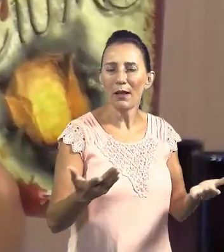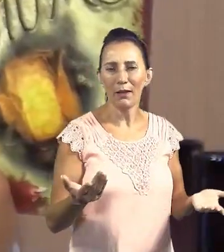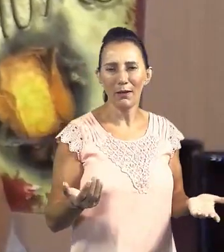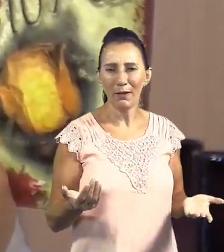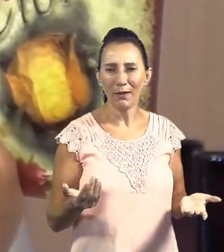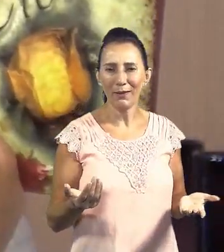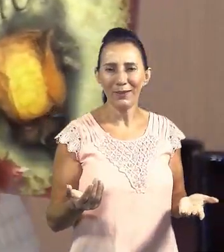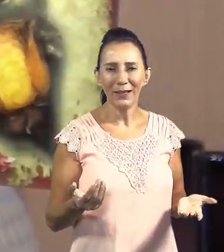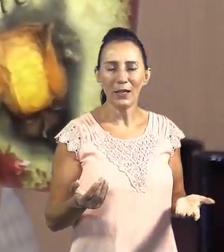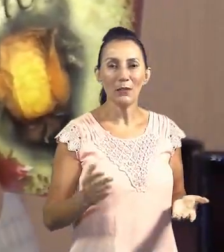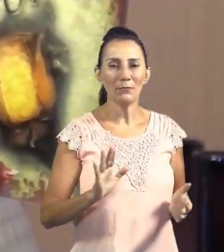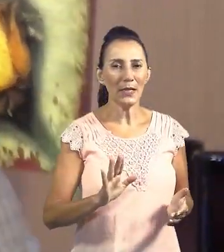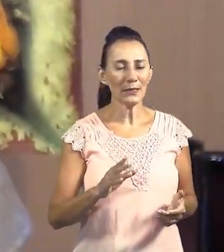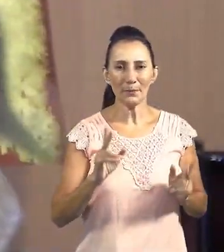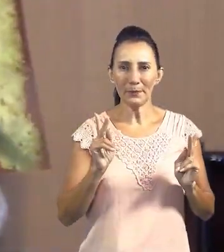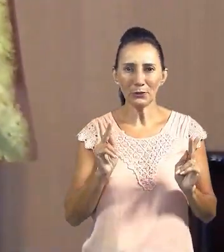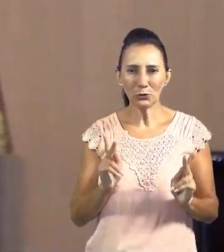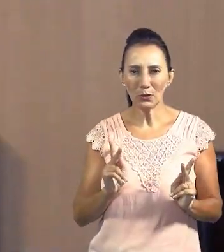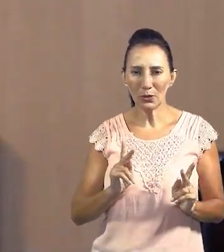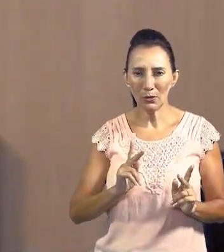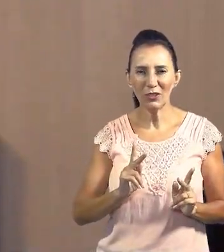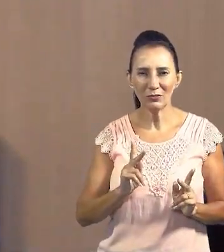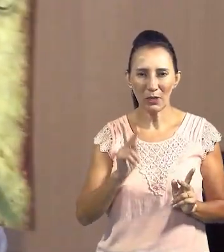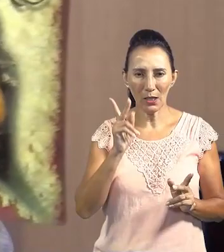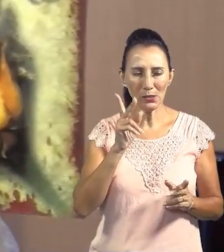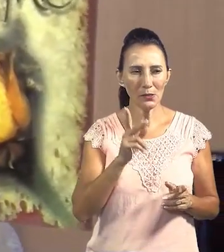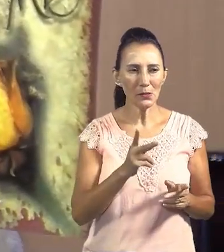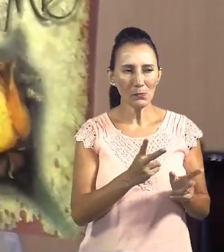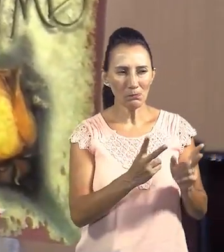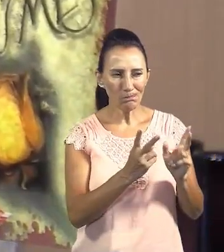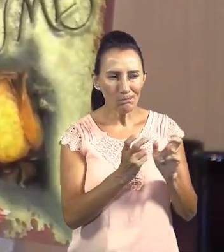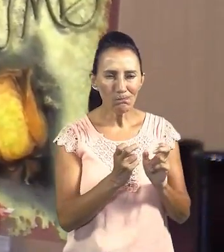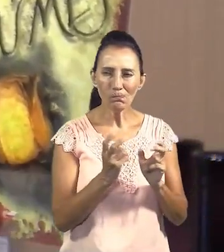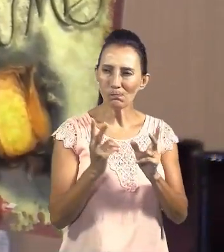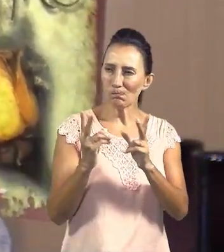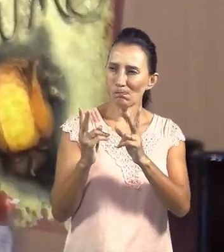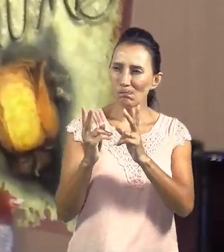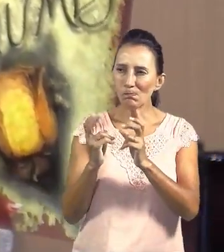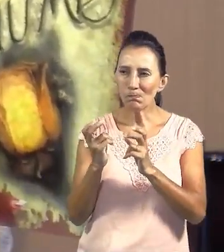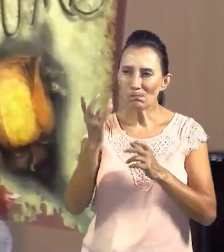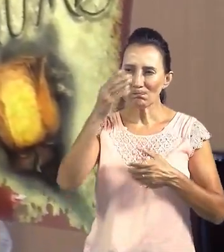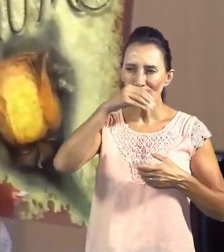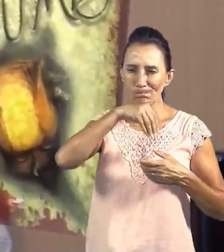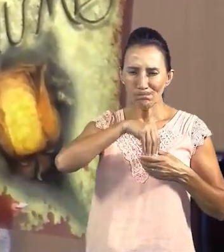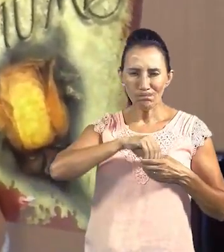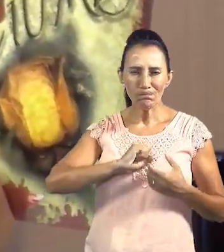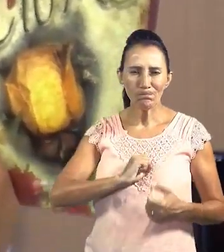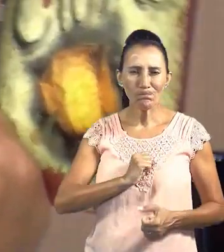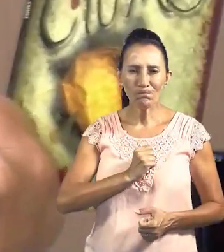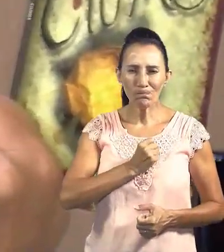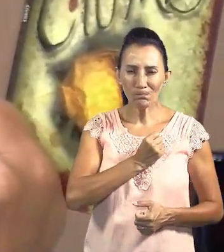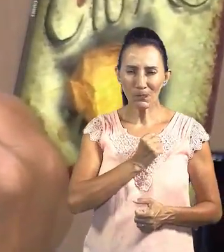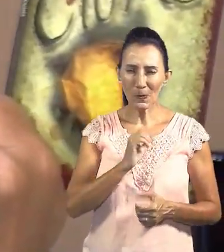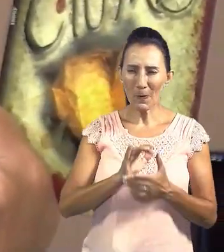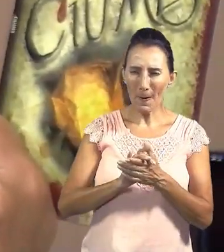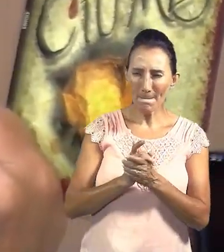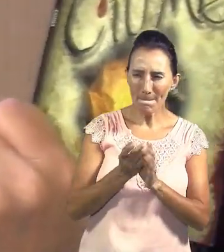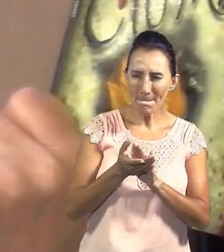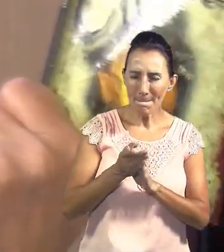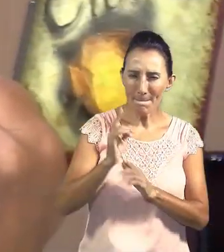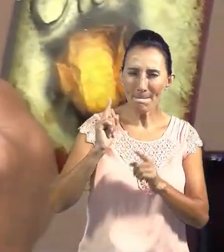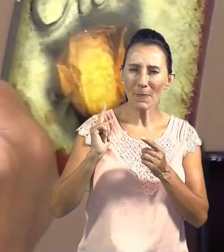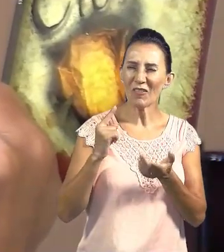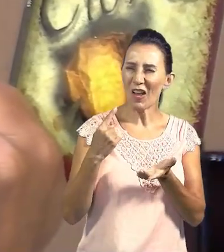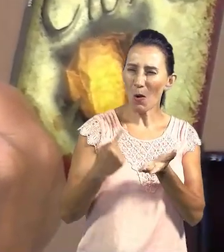vigiar. A pessoa guarda aquilo dentro de si e ela parte para uma ação, como